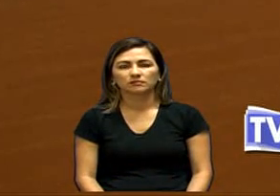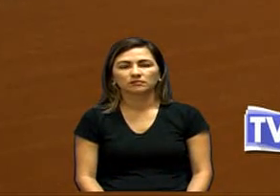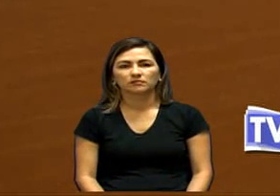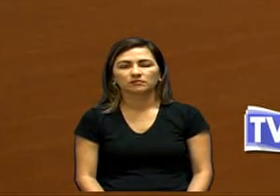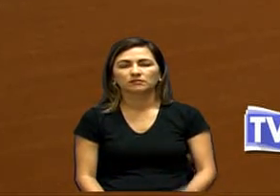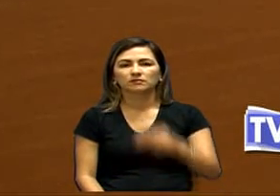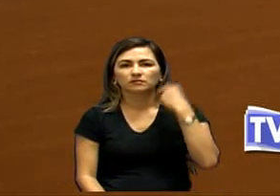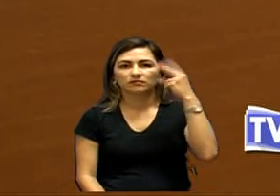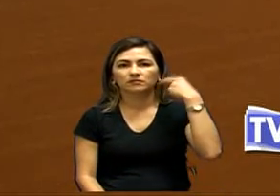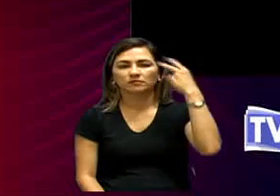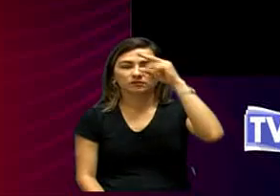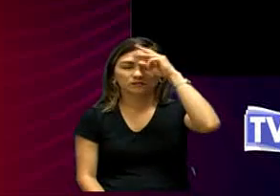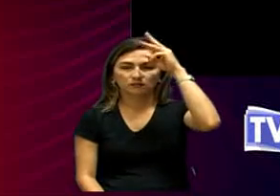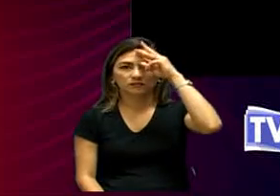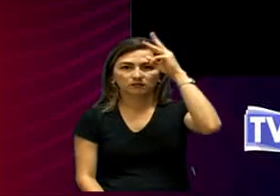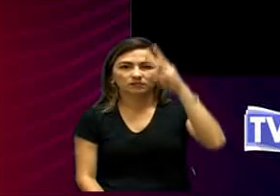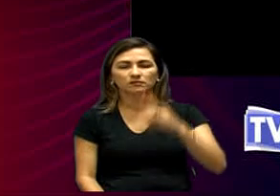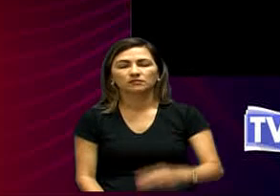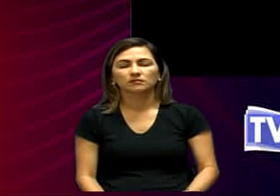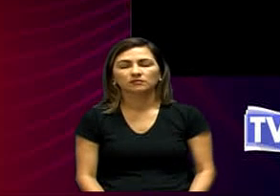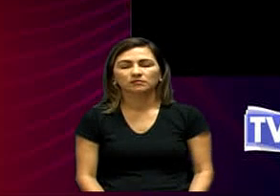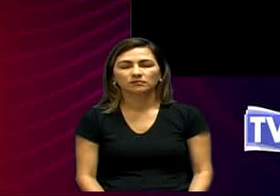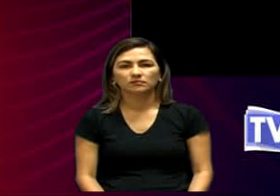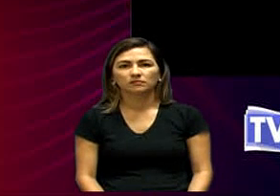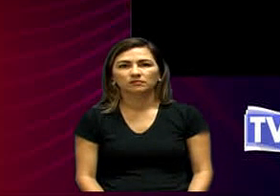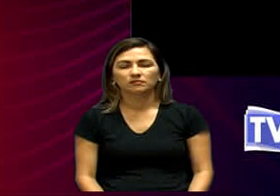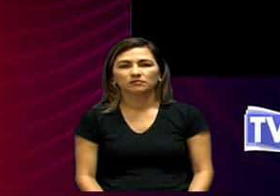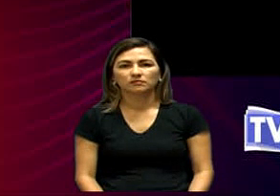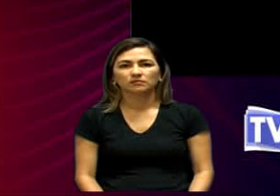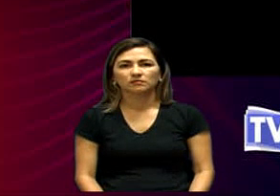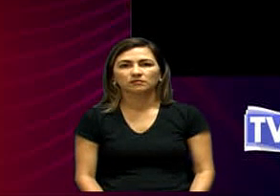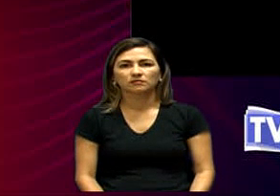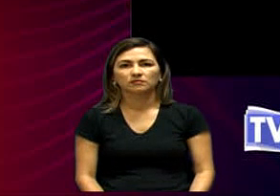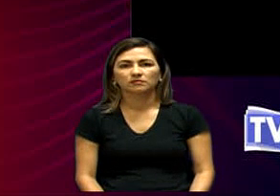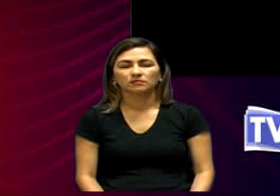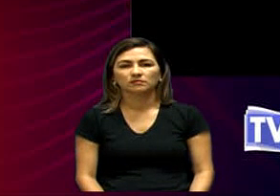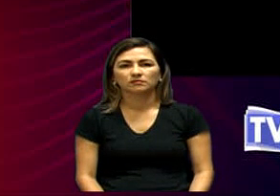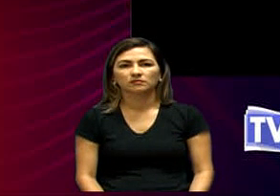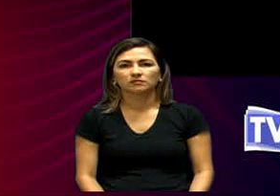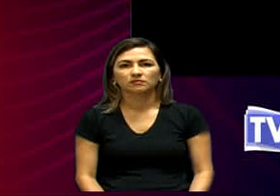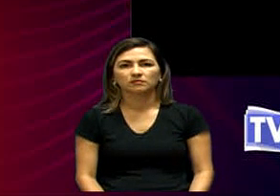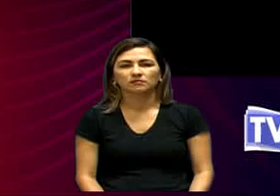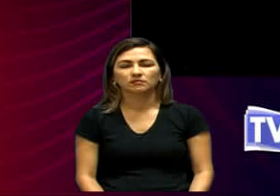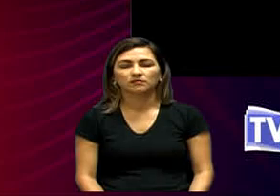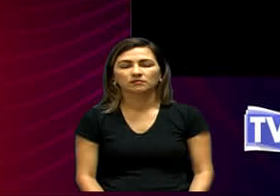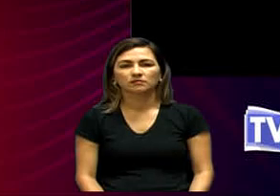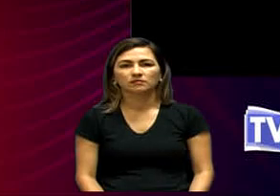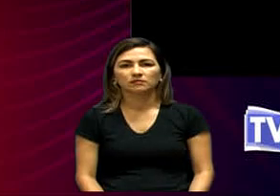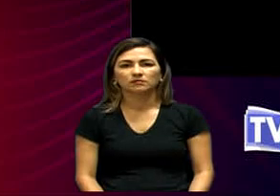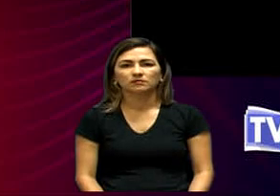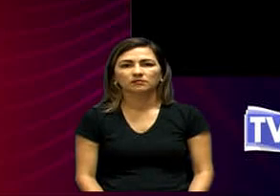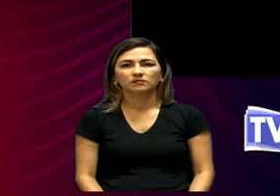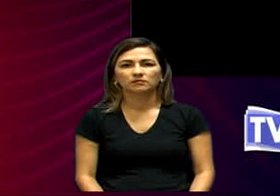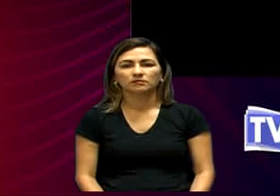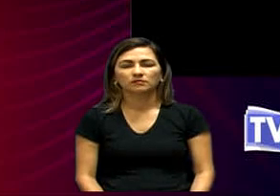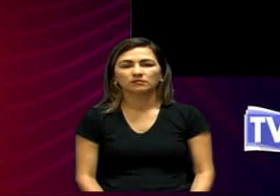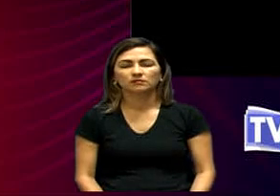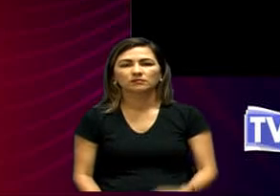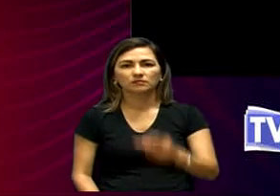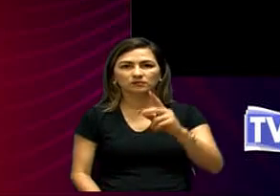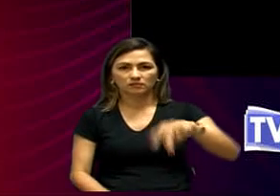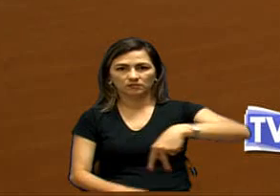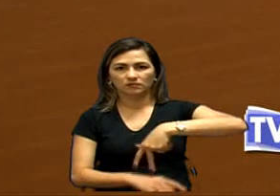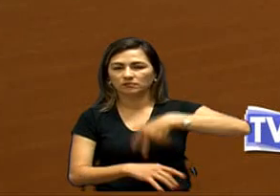Vereador Vanderlei Diogo. Vanderlei Diogo. Vereador Vanderlei Diogo. Vossa Excelência vai usar a